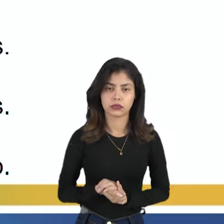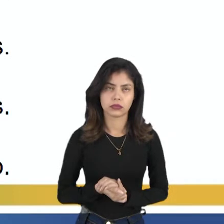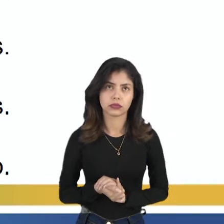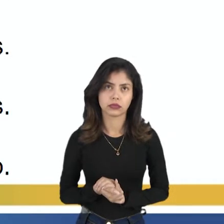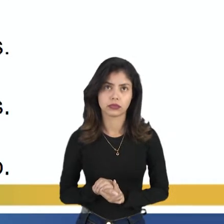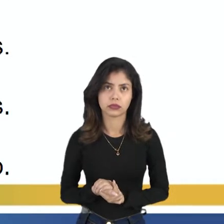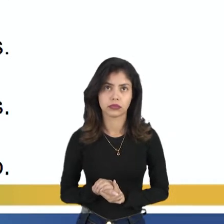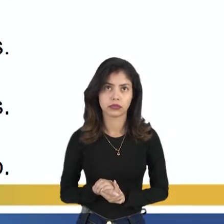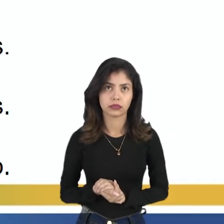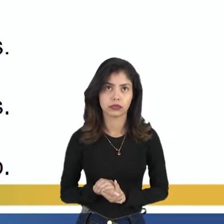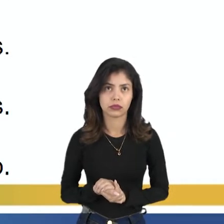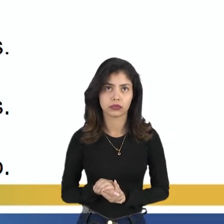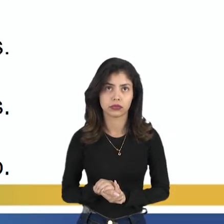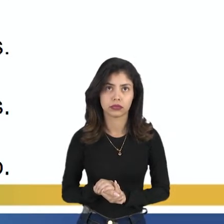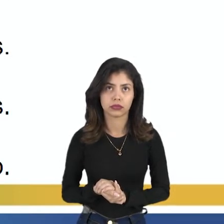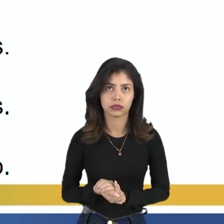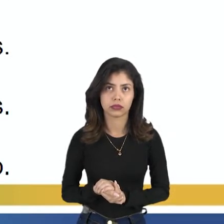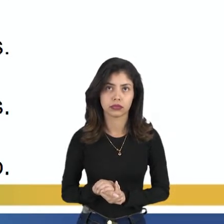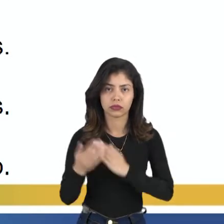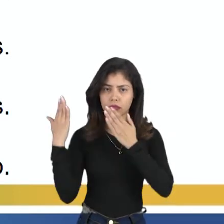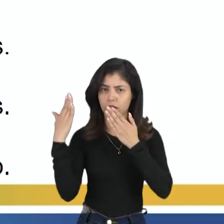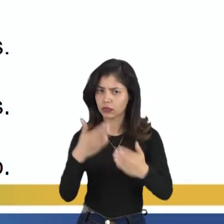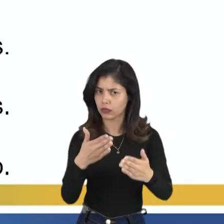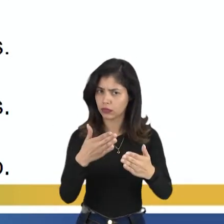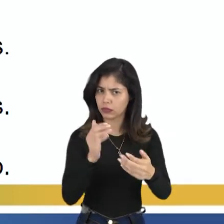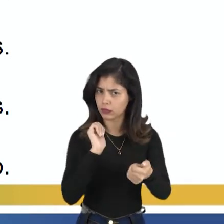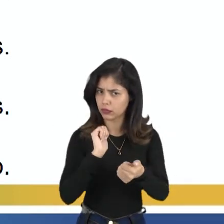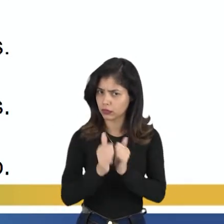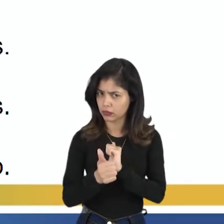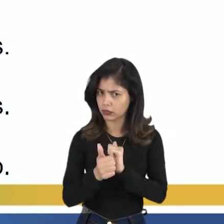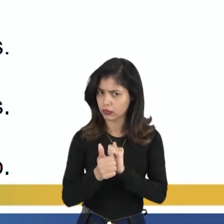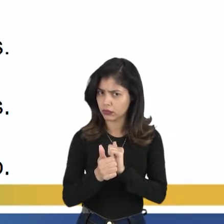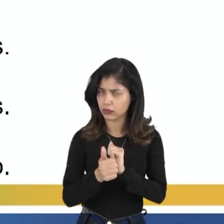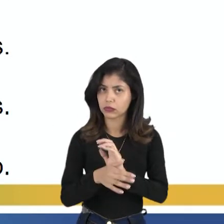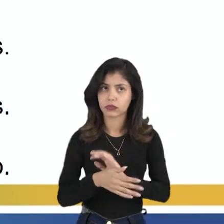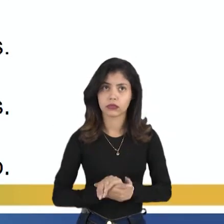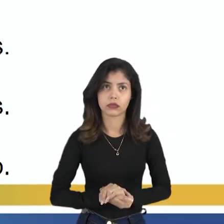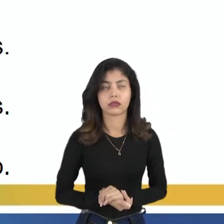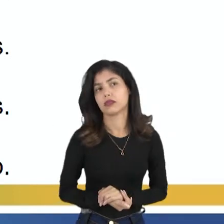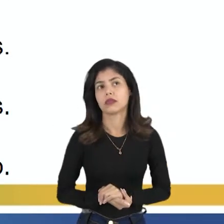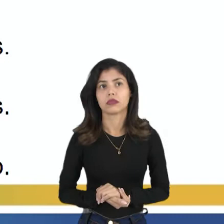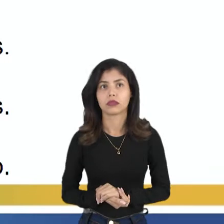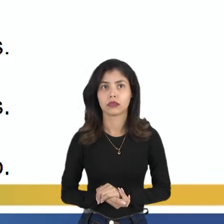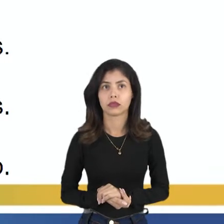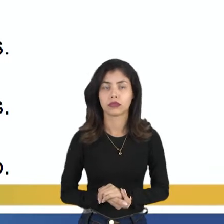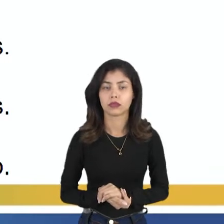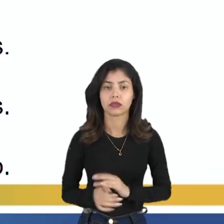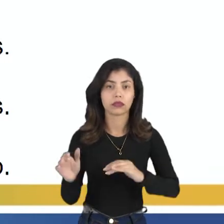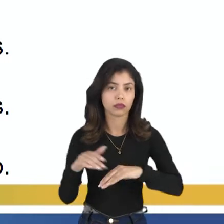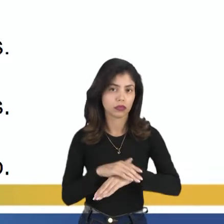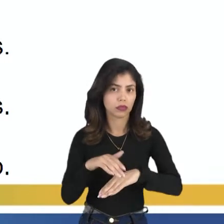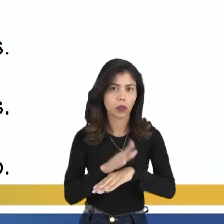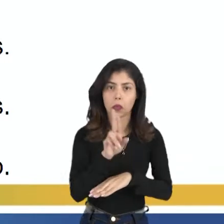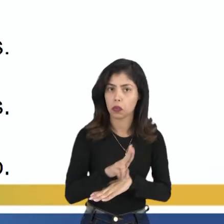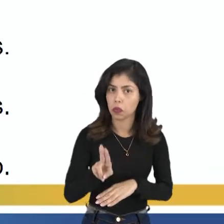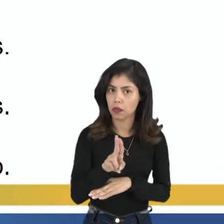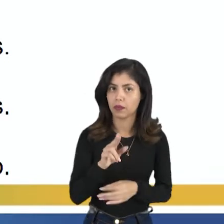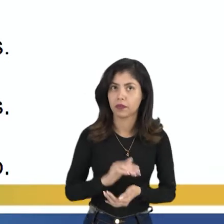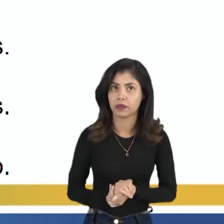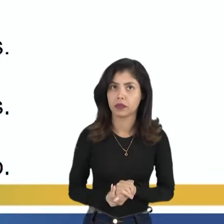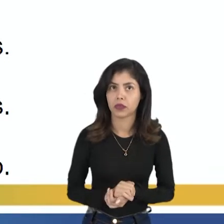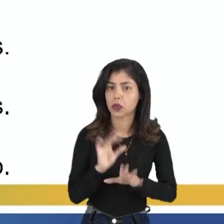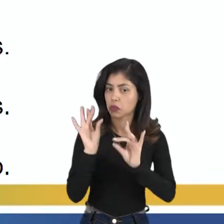esportivos? Ele está focado para os exercícios esportivos? Ou ele é um tênis também que pode ser usado de